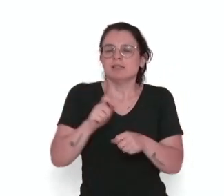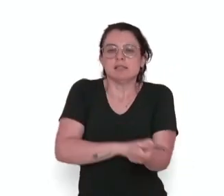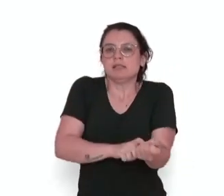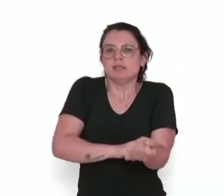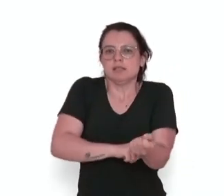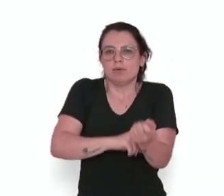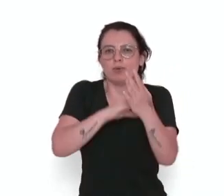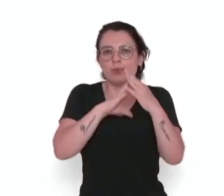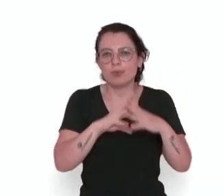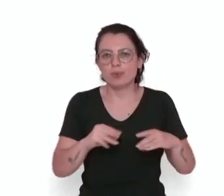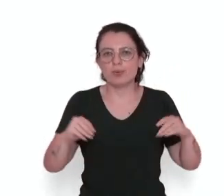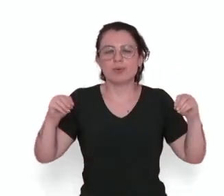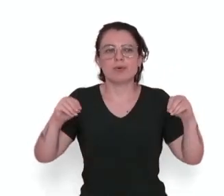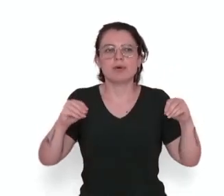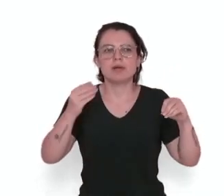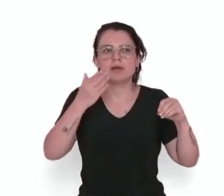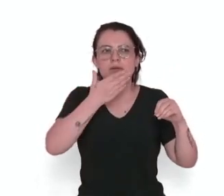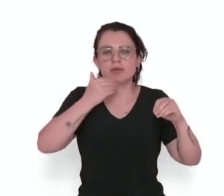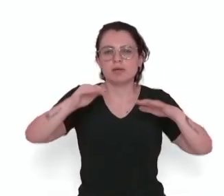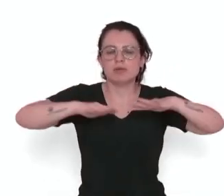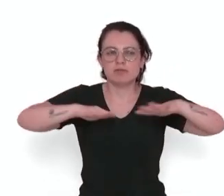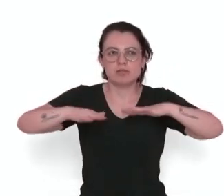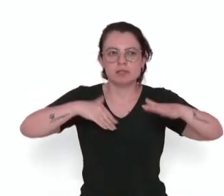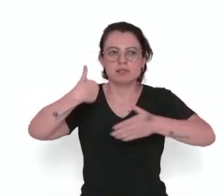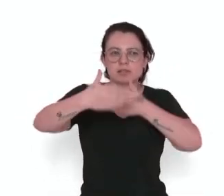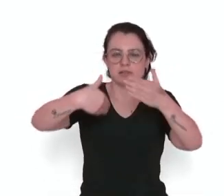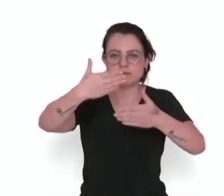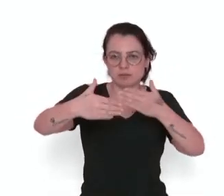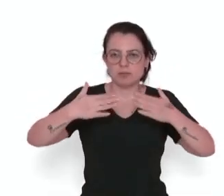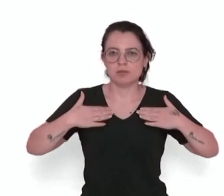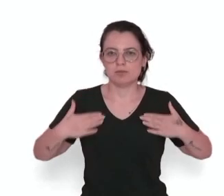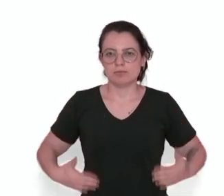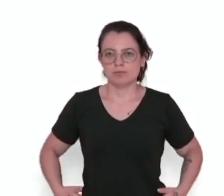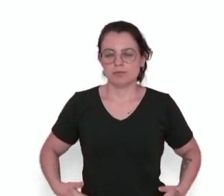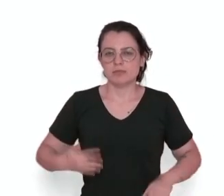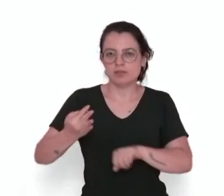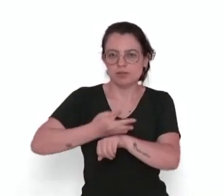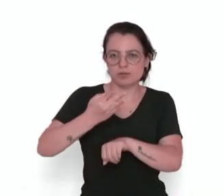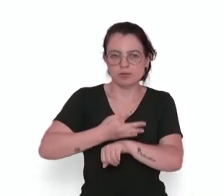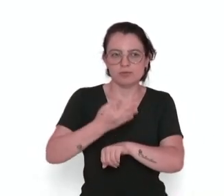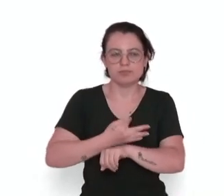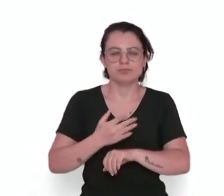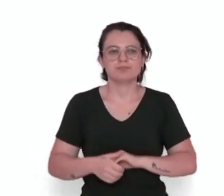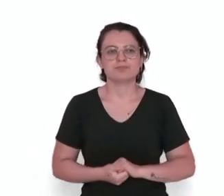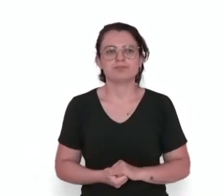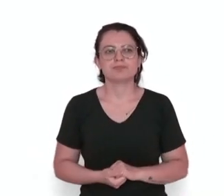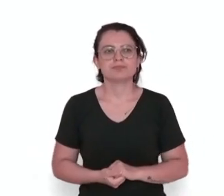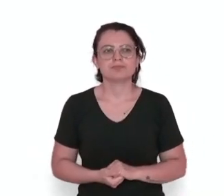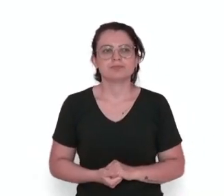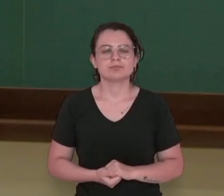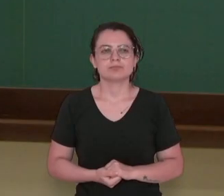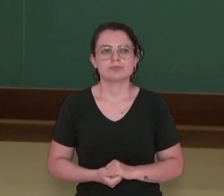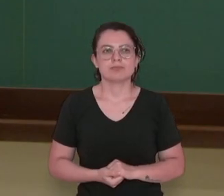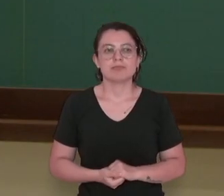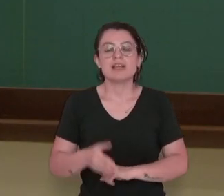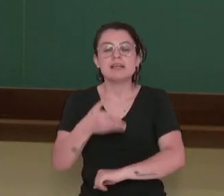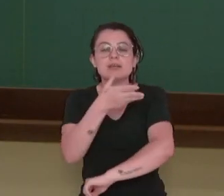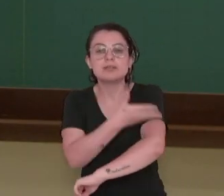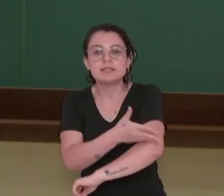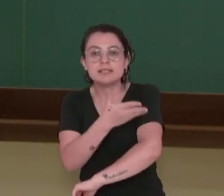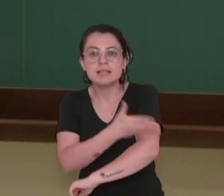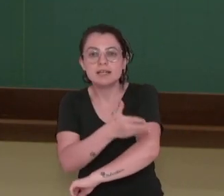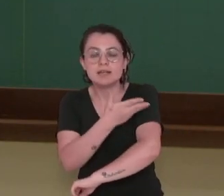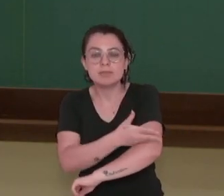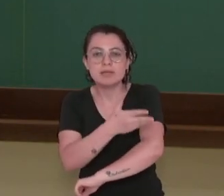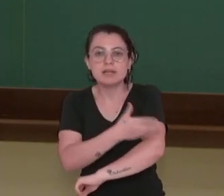articular, maior amplitude de movimentos, desenvolvimento da musculatura e sustentação dessa musculatura. E o treinamento